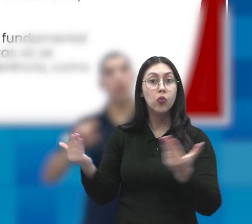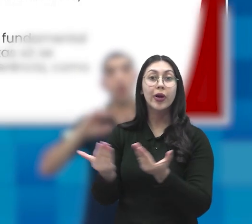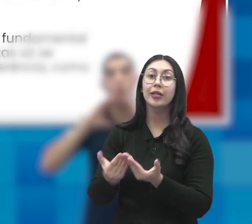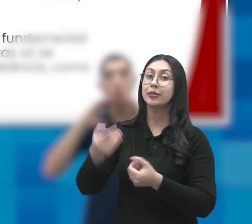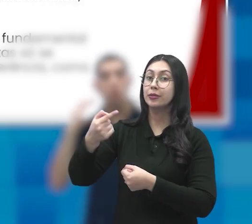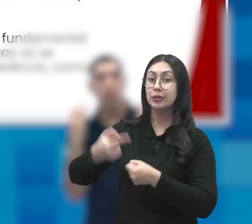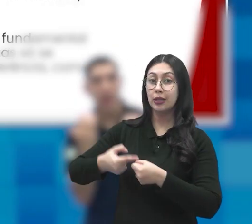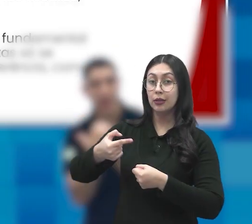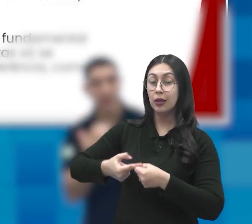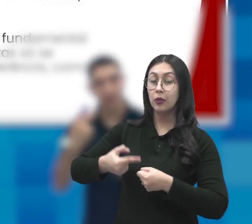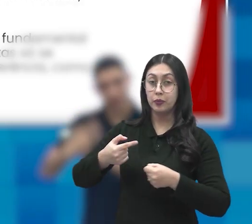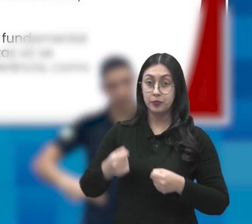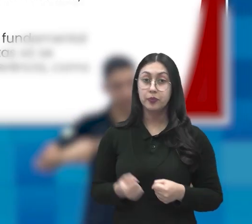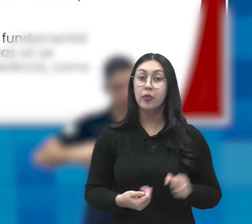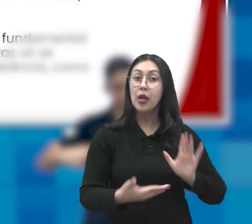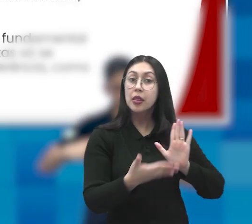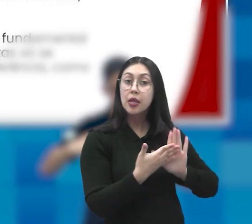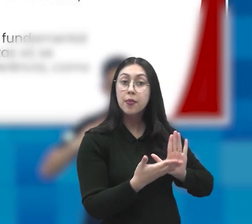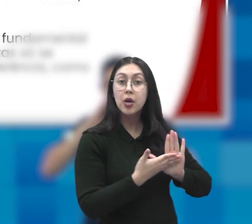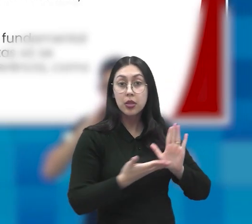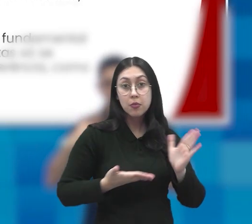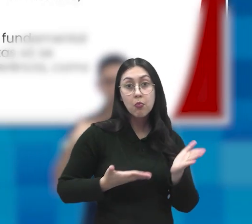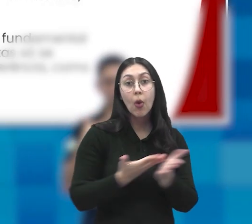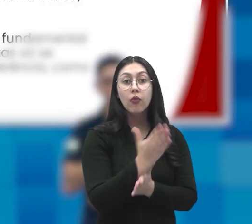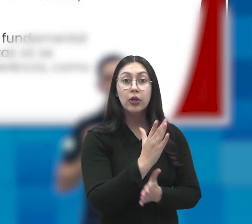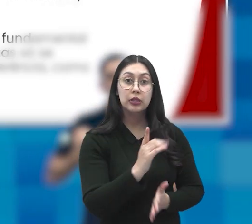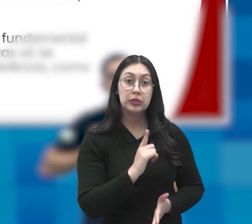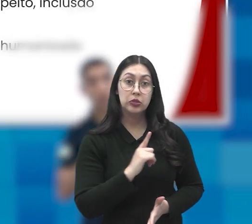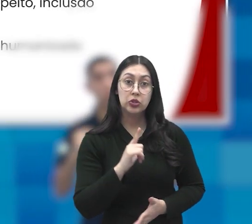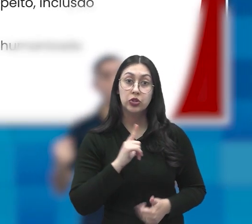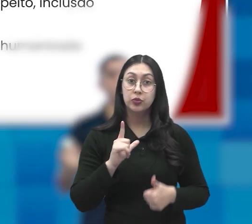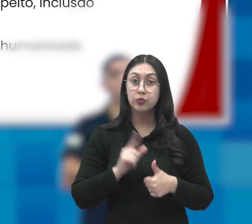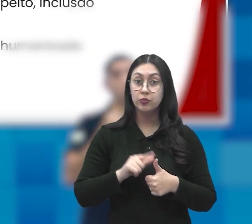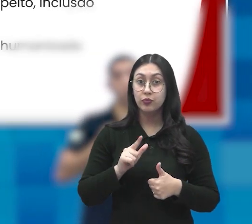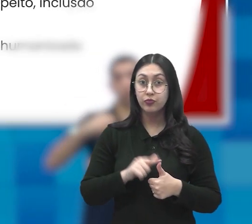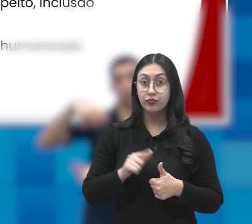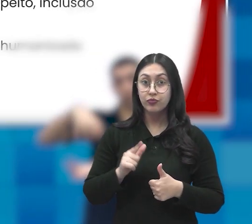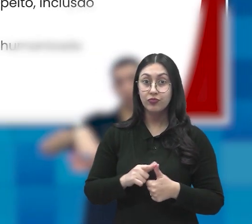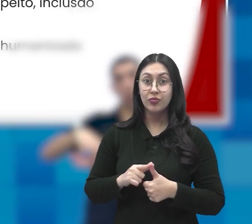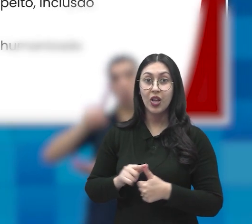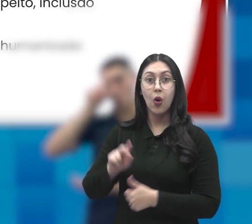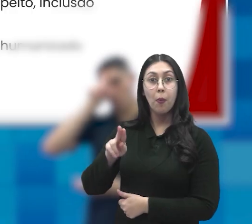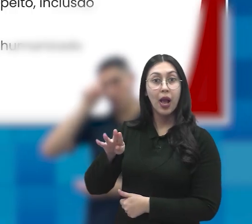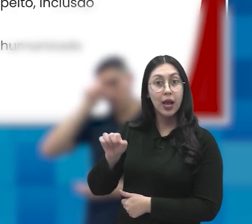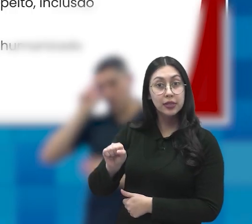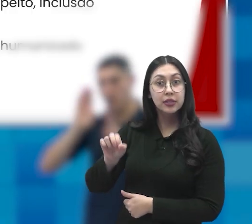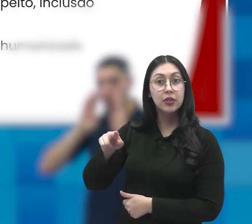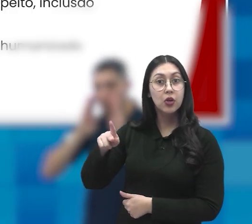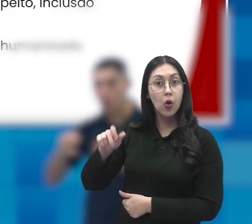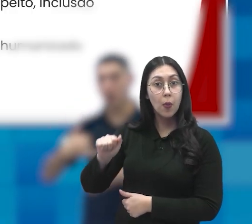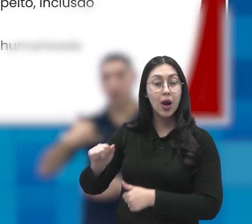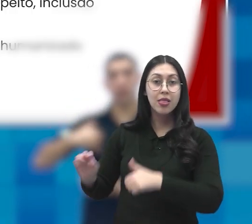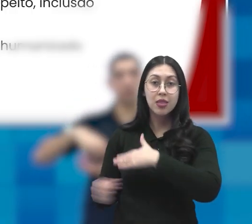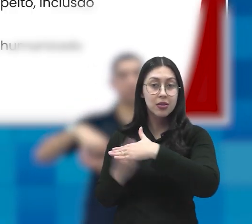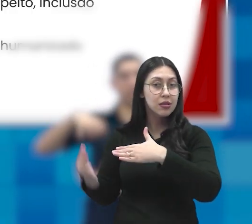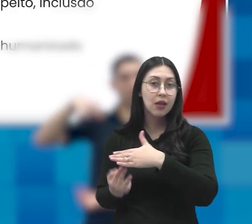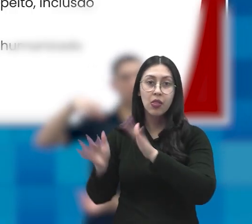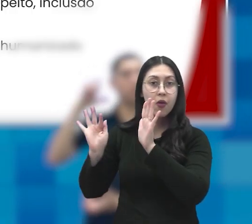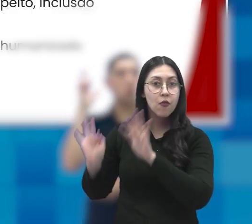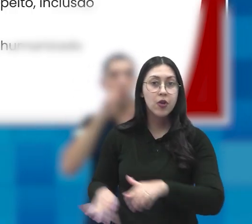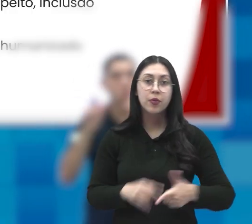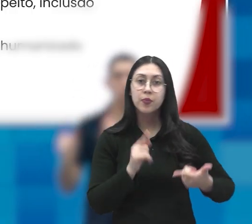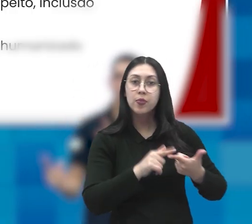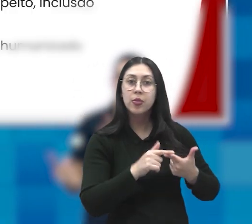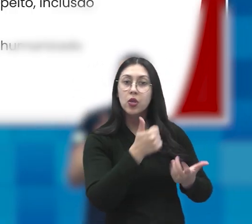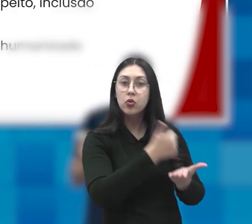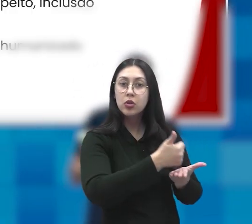da Saúde. Entre as propostas aprovadas no encontro estavam fim da terceirização dos serviços da saúde, contratação de